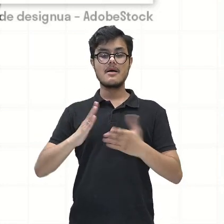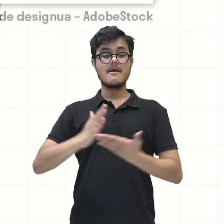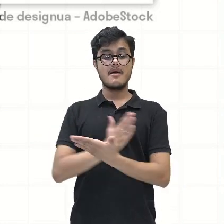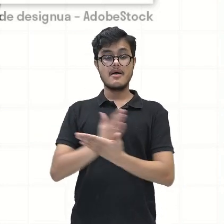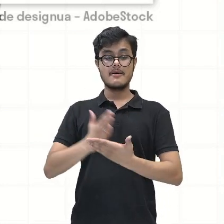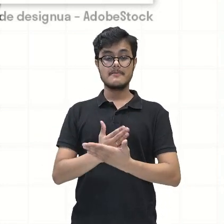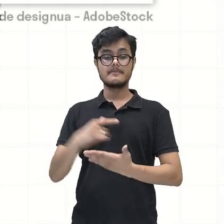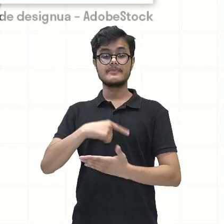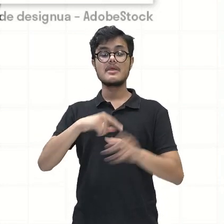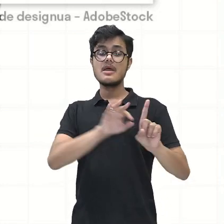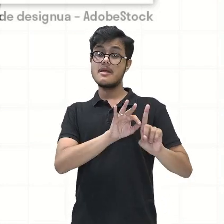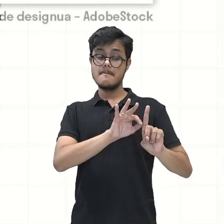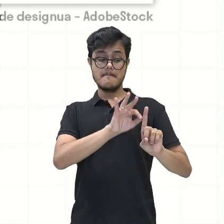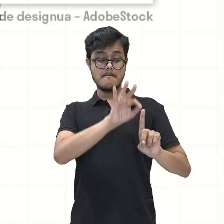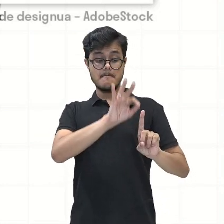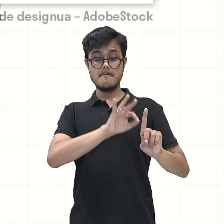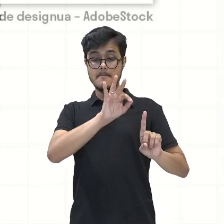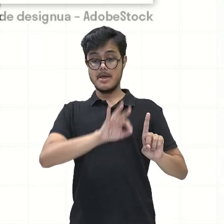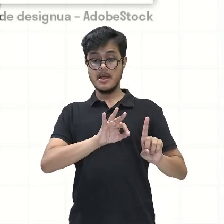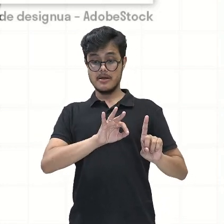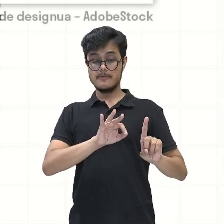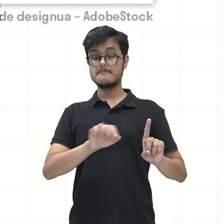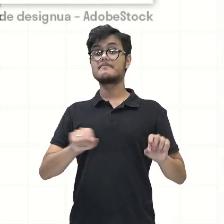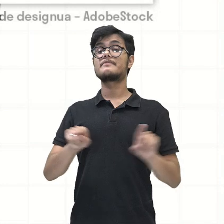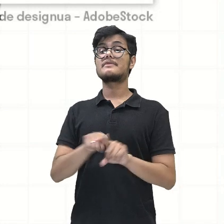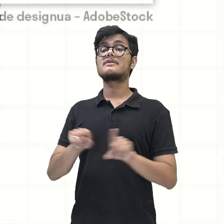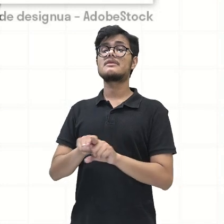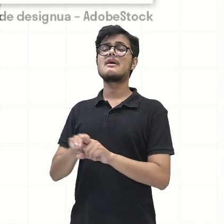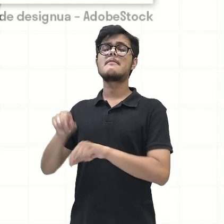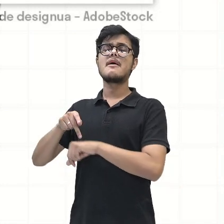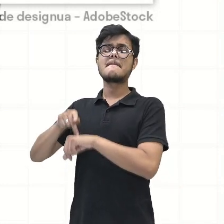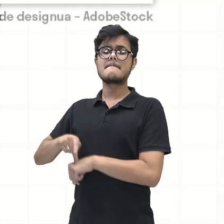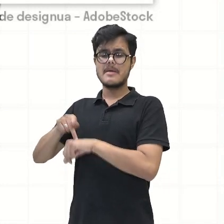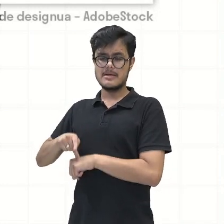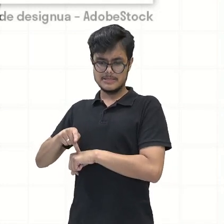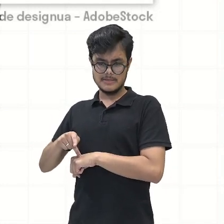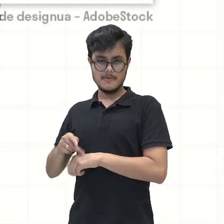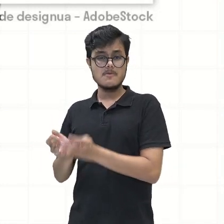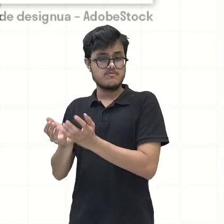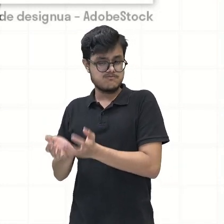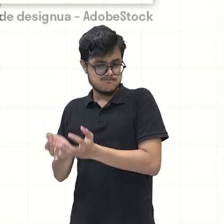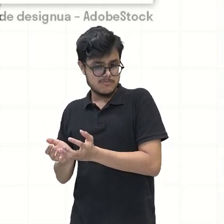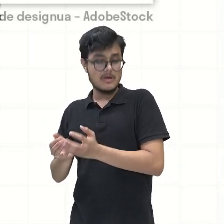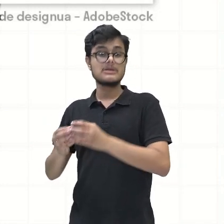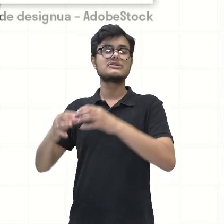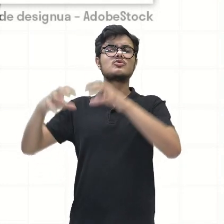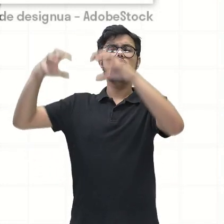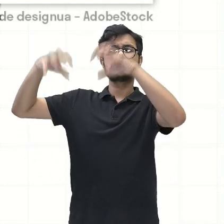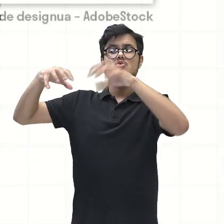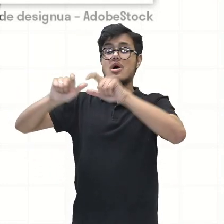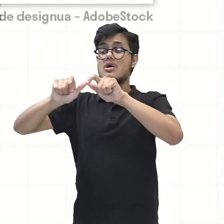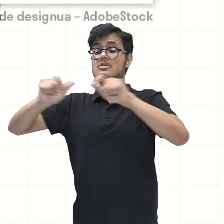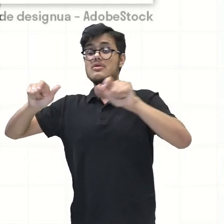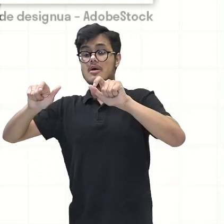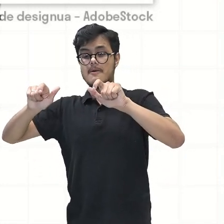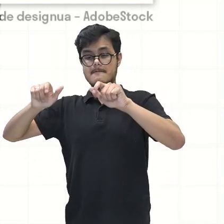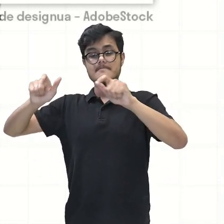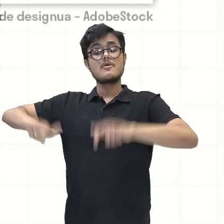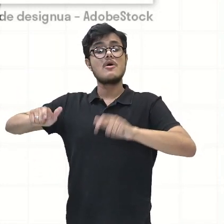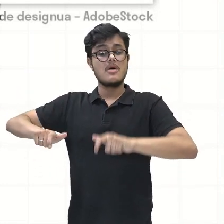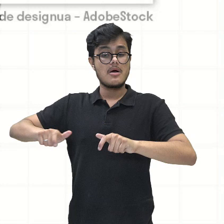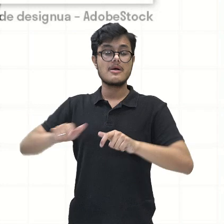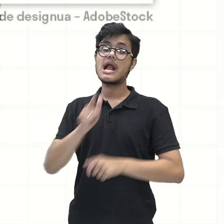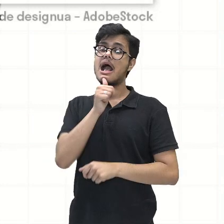da relação entre a temperatura e a pressão atmosférica no oceano, onde